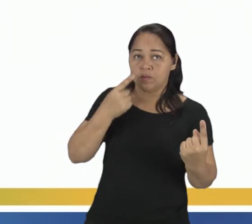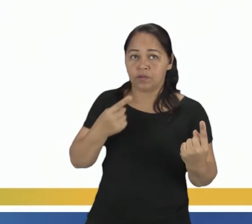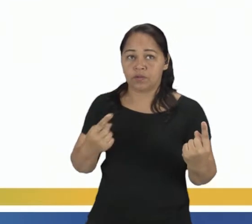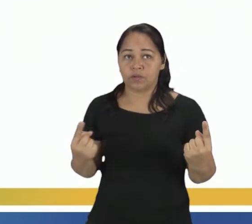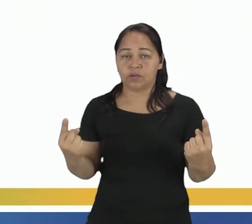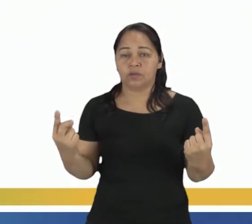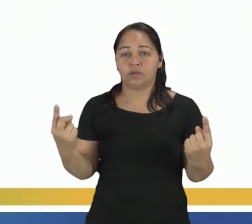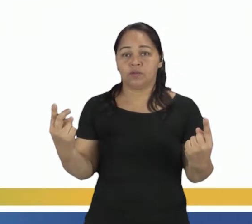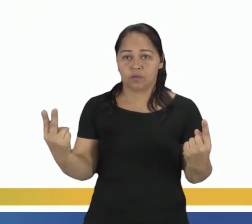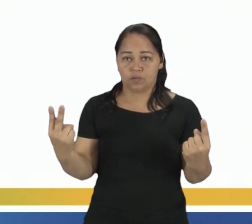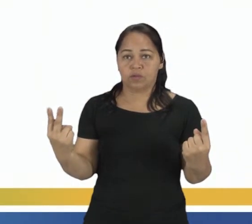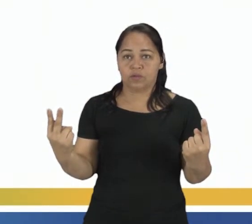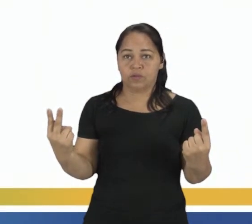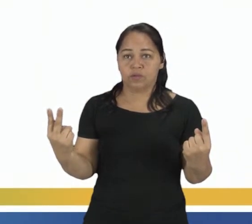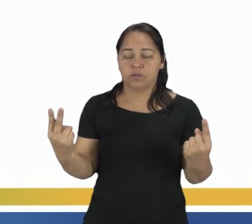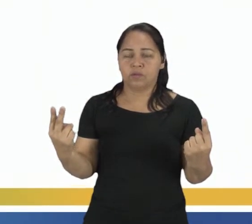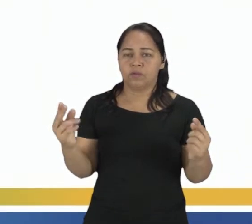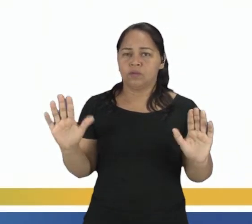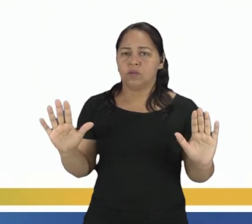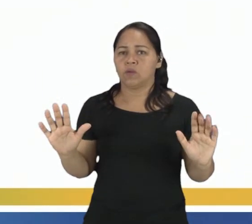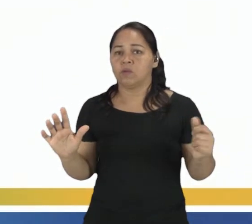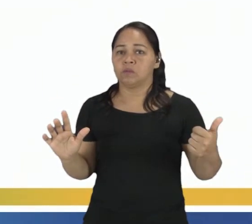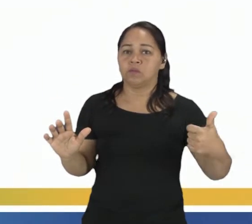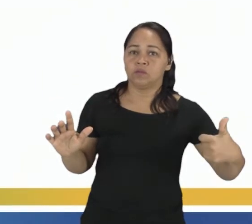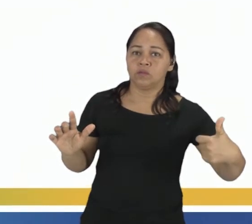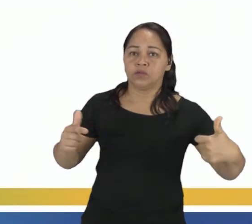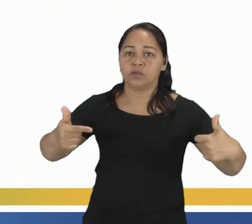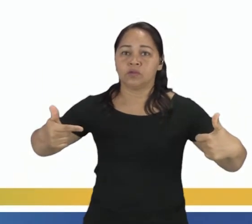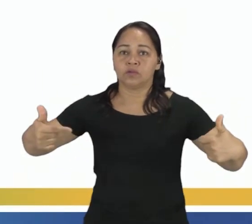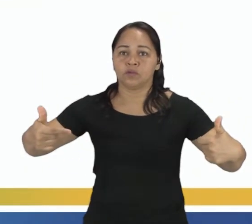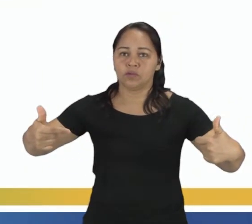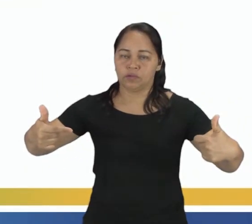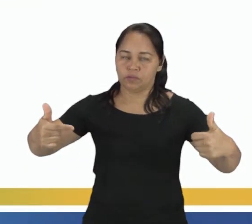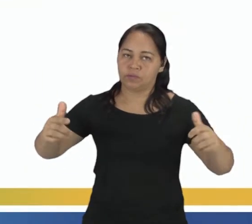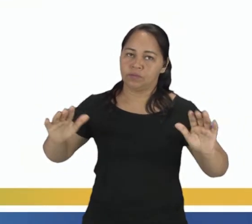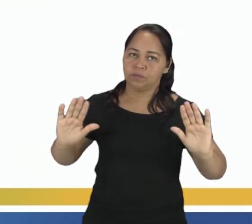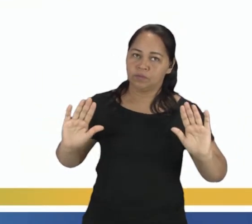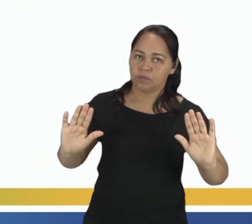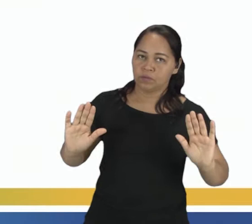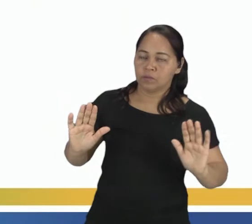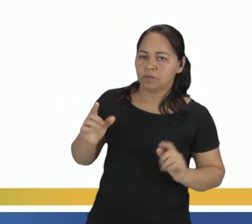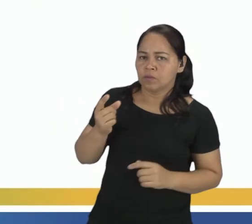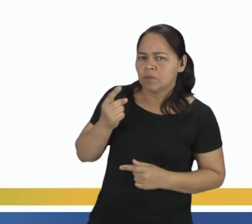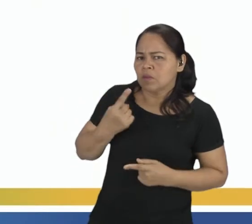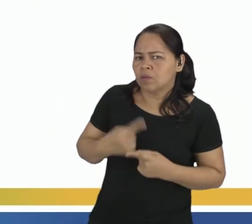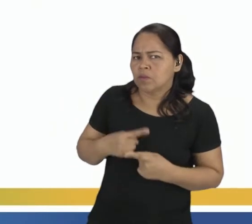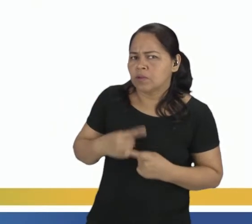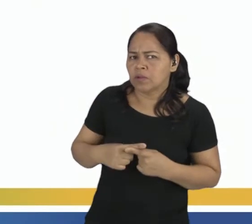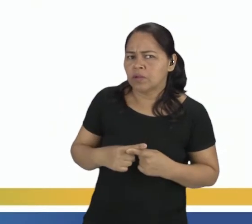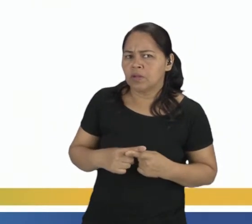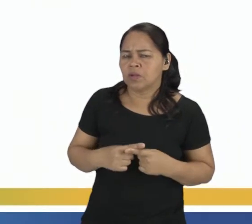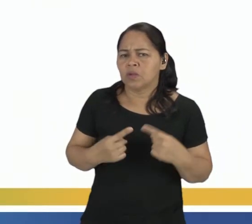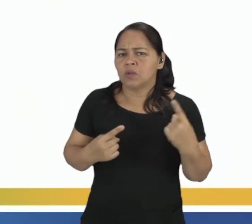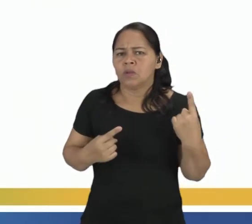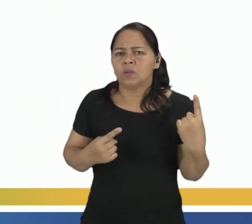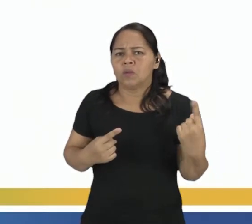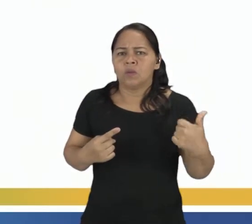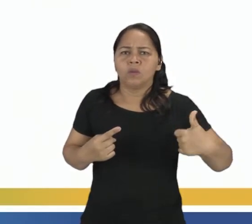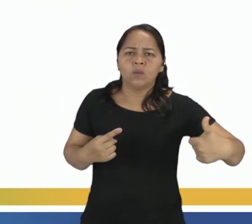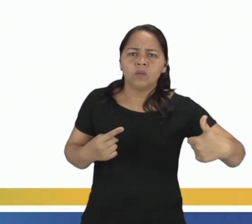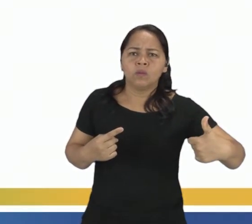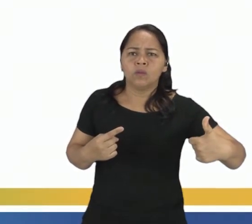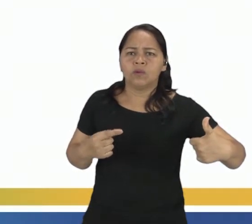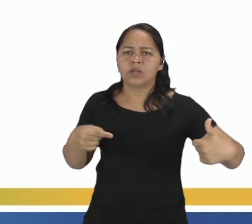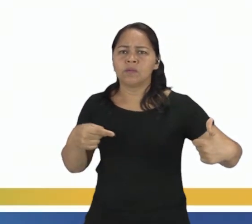me pergunta, professor, mas por que esse vértice aí dessa função, ele tem esse valor 1 e menos 2? Como